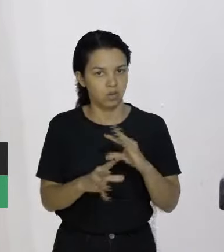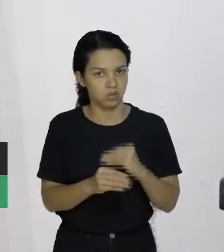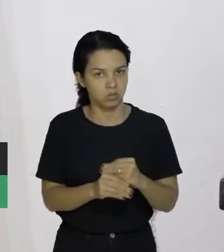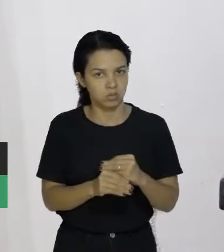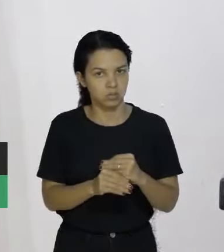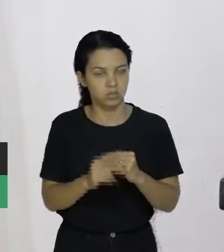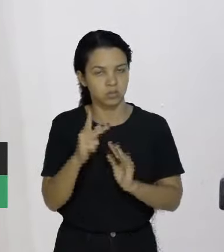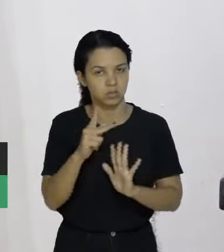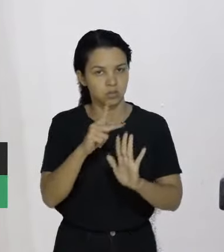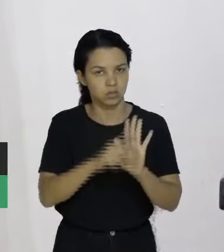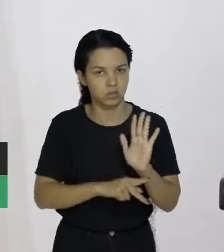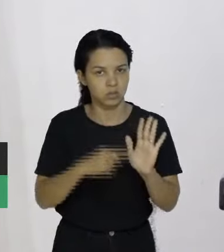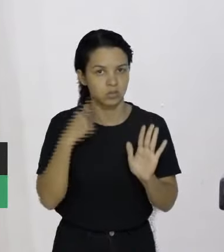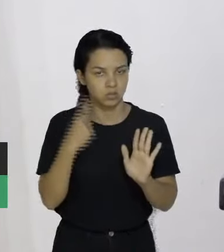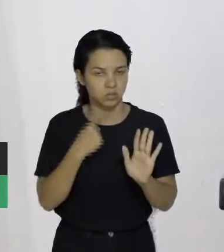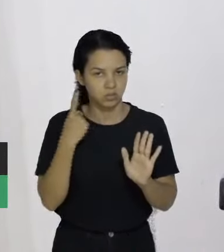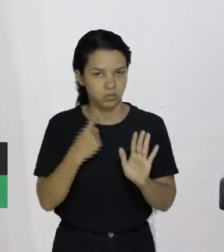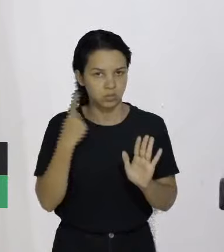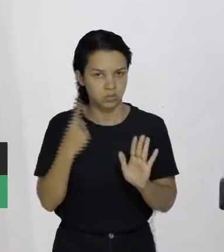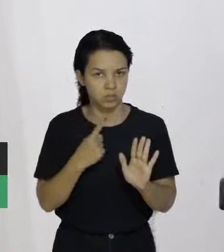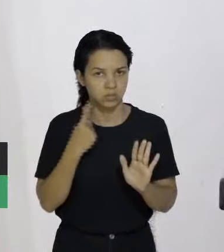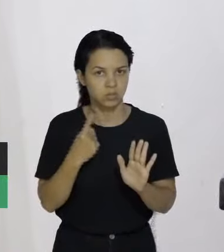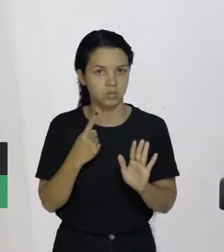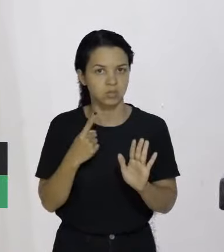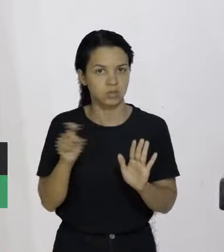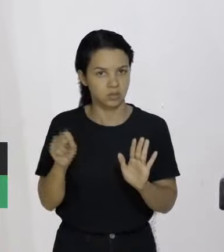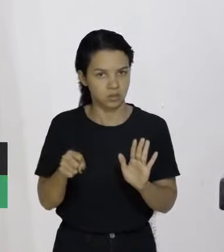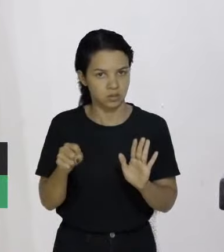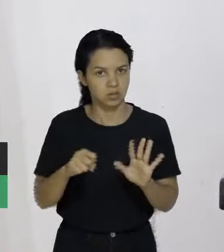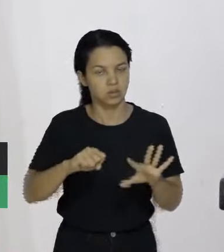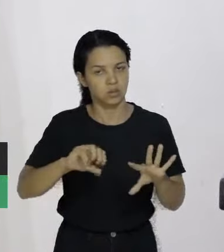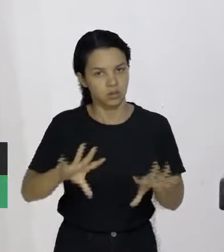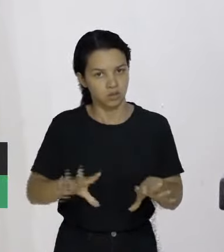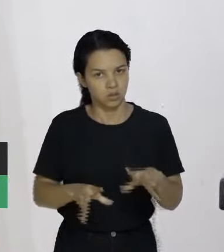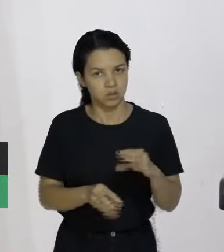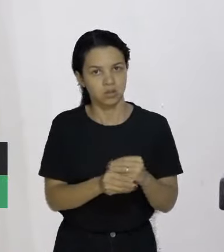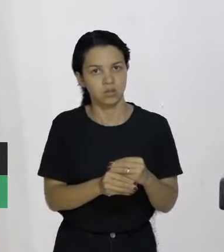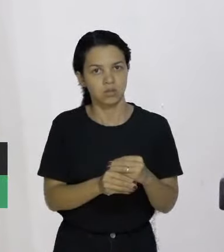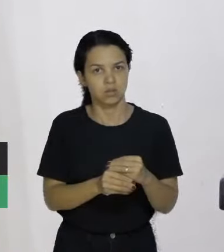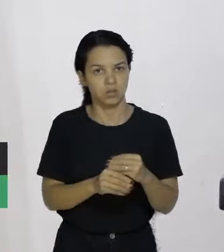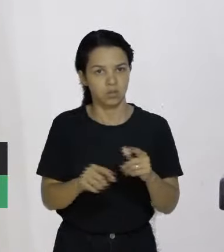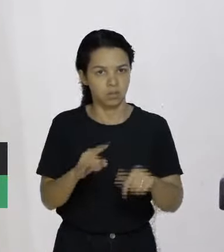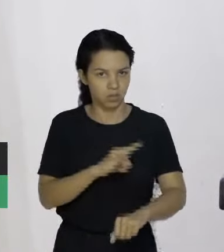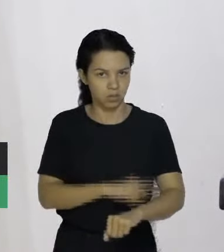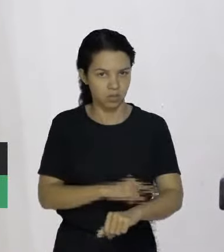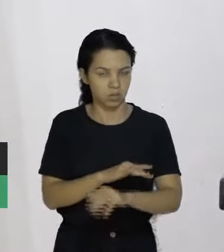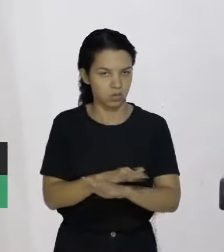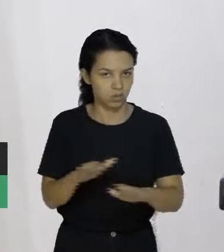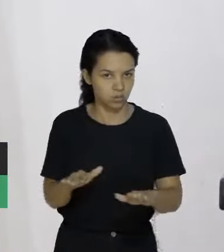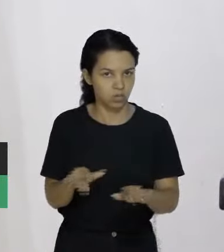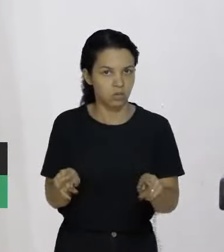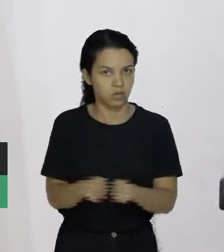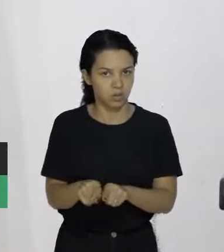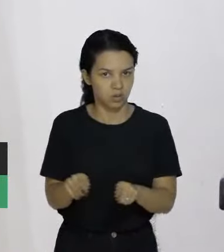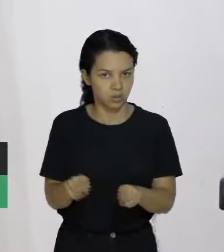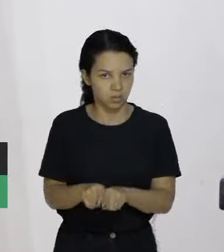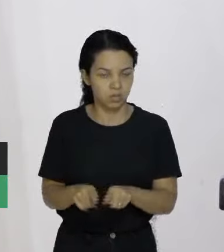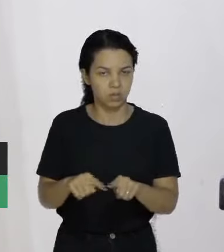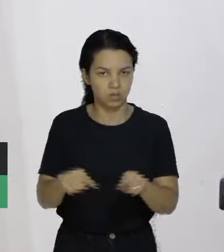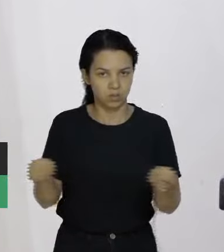projeto do deputado Jessé para que se inclua para além dos banheiros também os